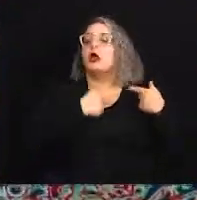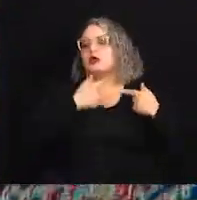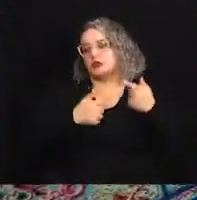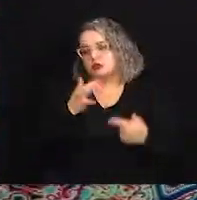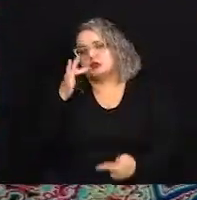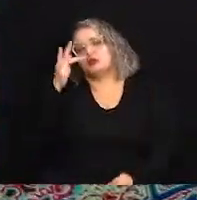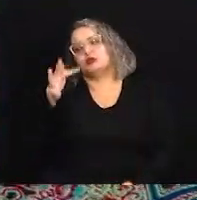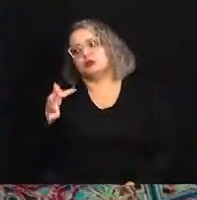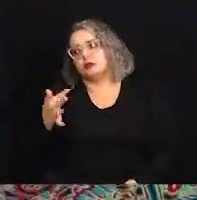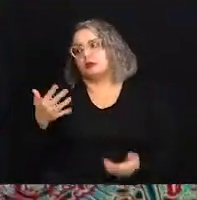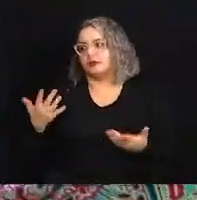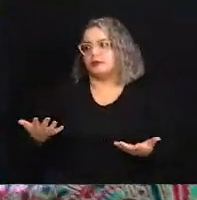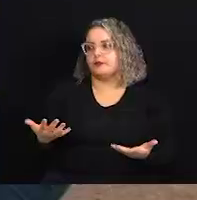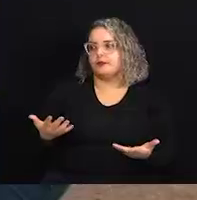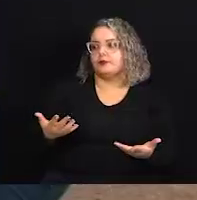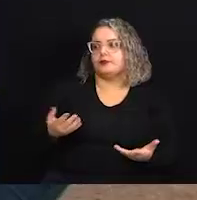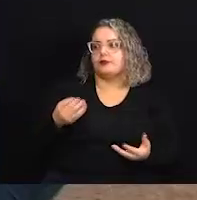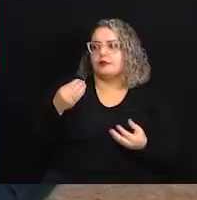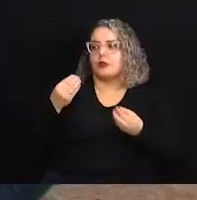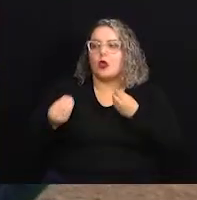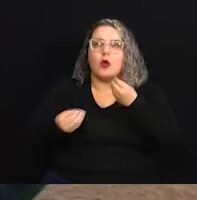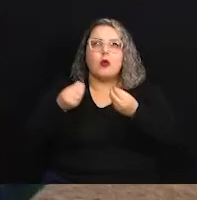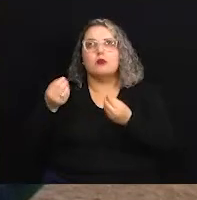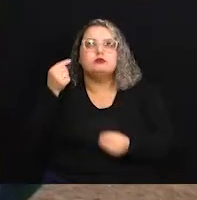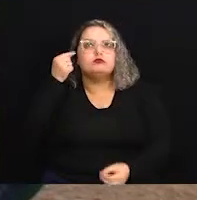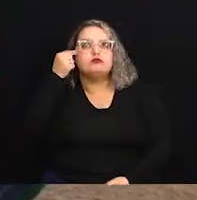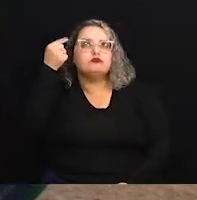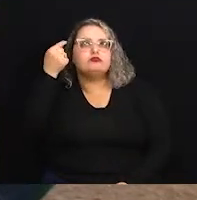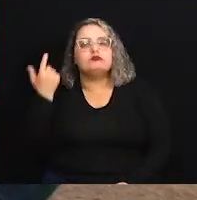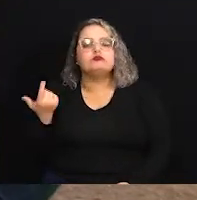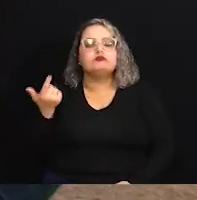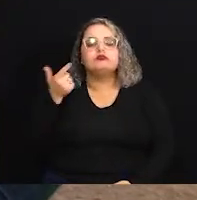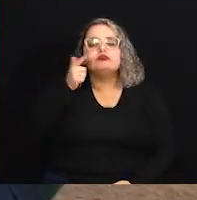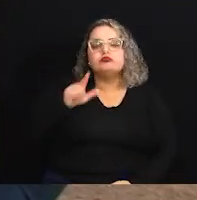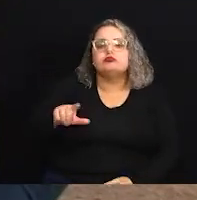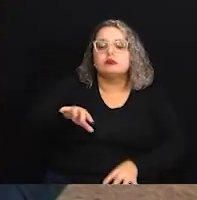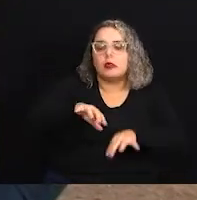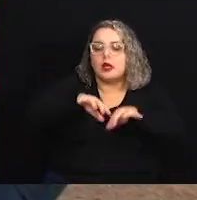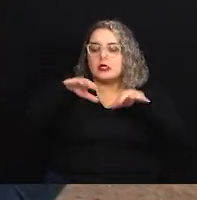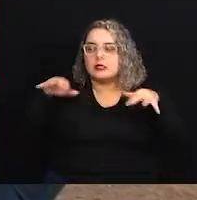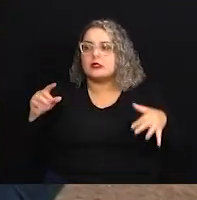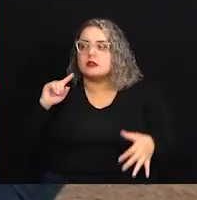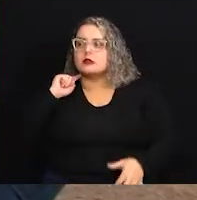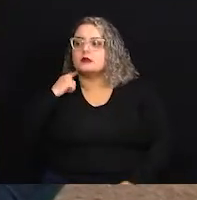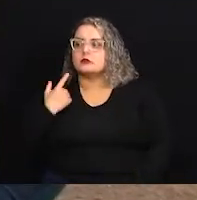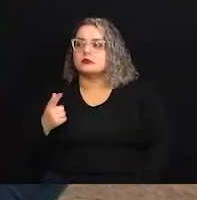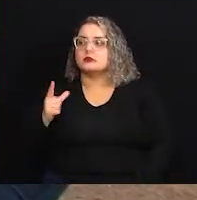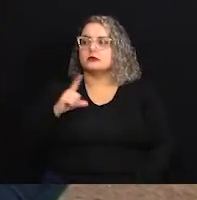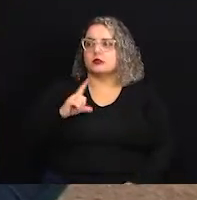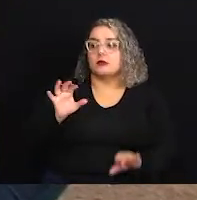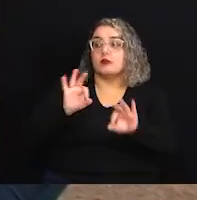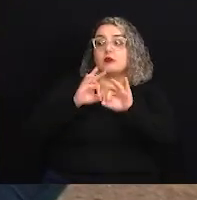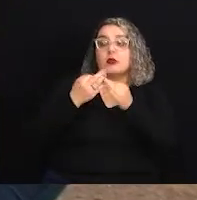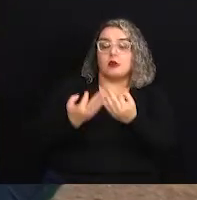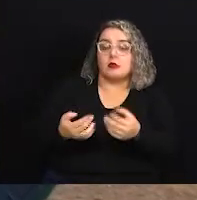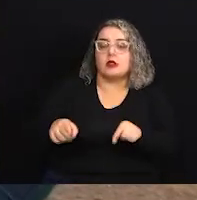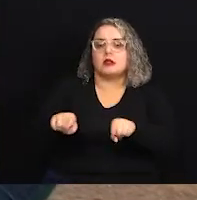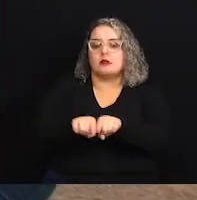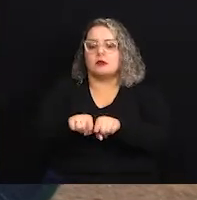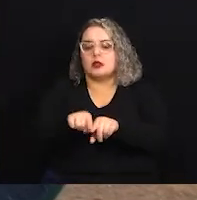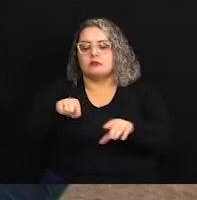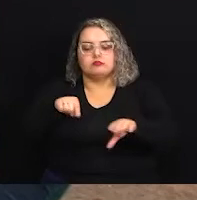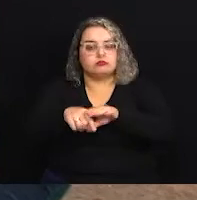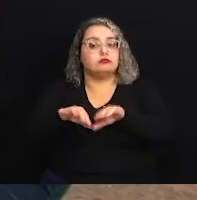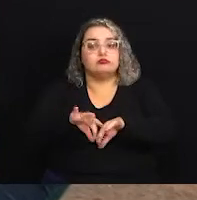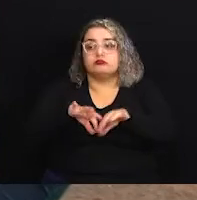diferença às gerações futuras. O que a gente vai conseguir pensar nessa separação do lixo? Tem algumas famílias que